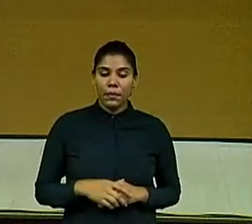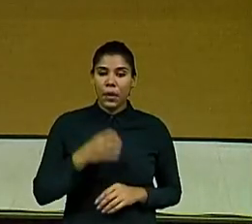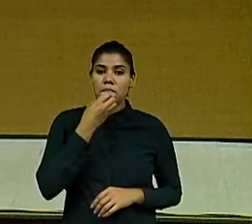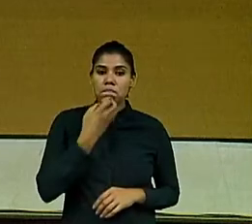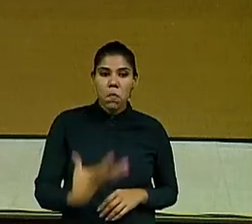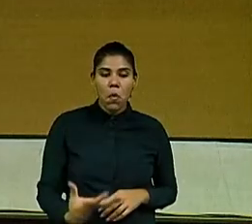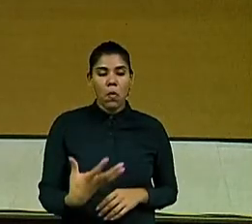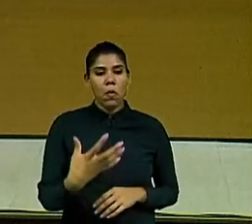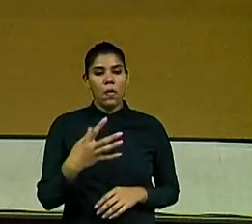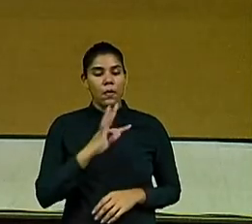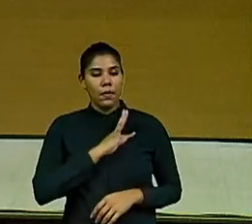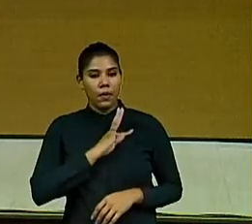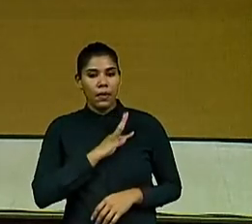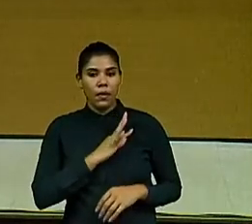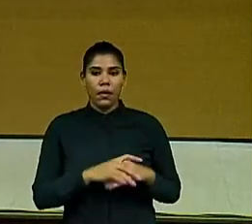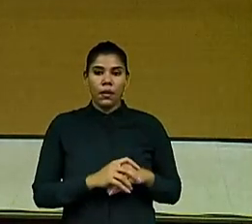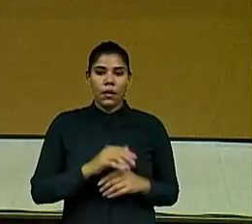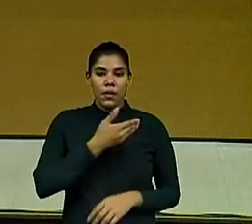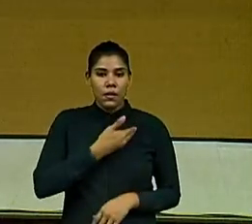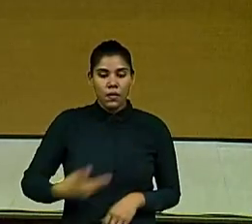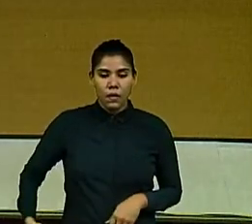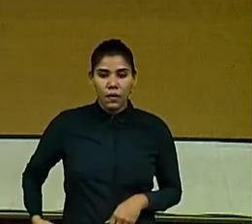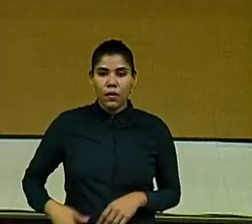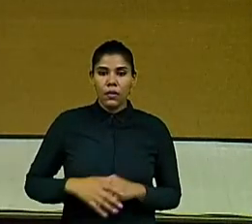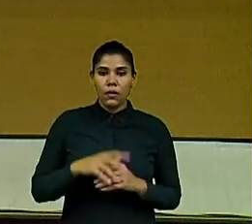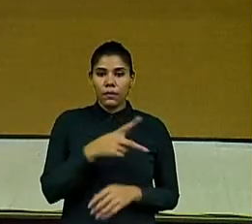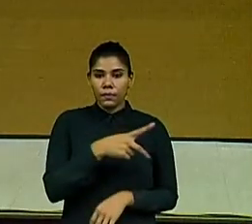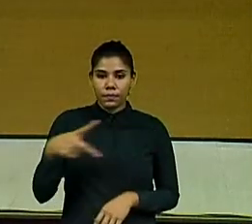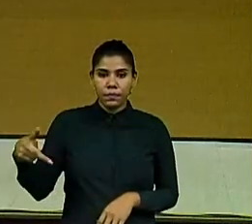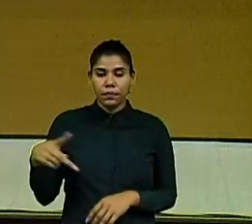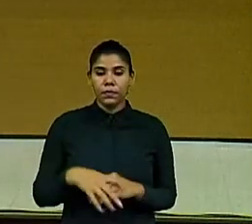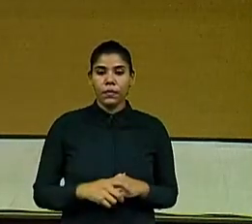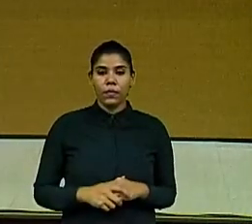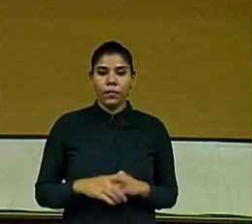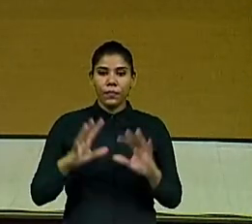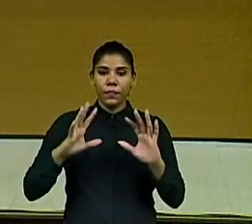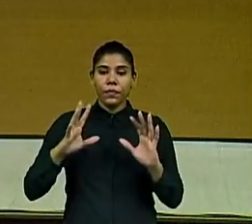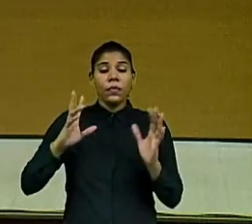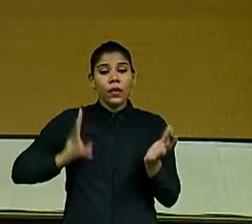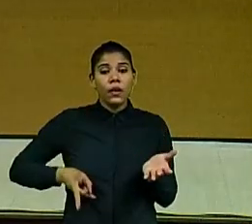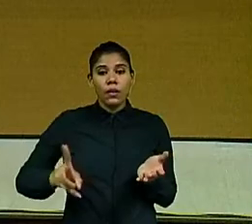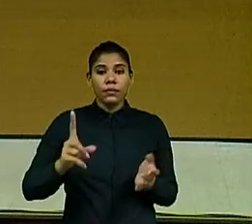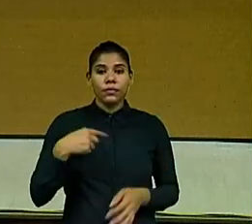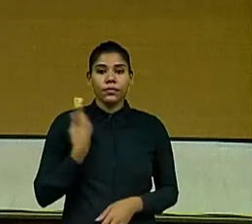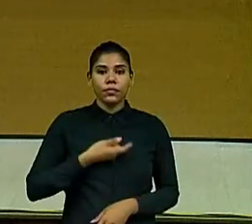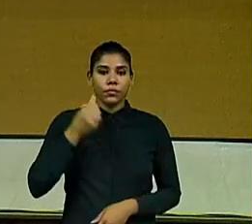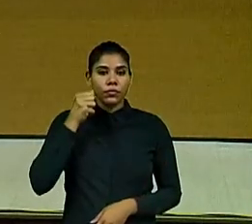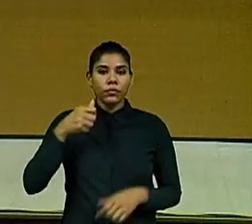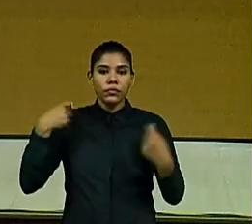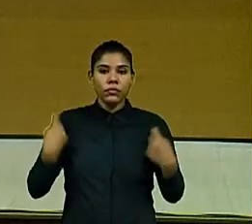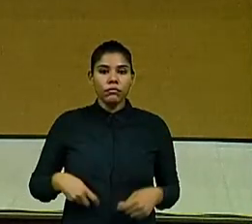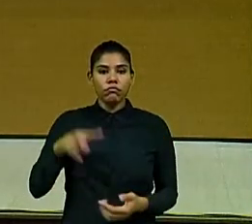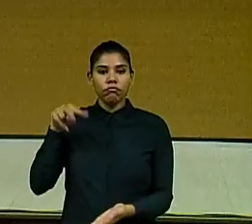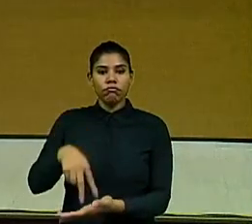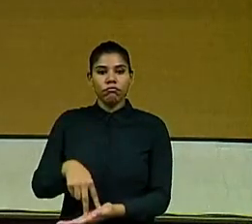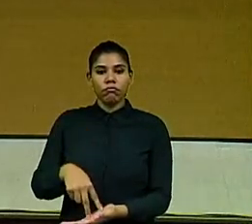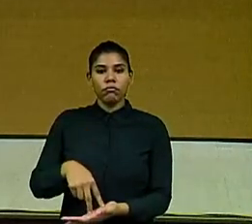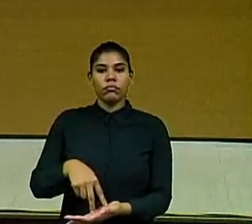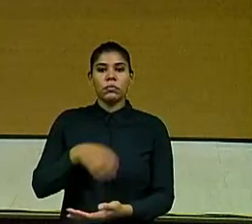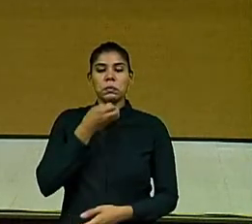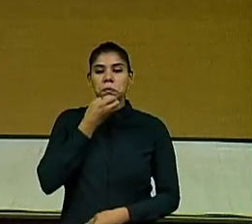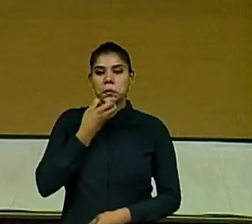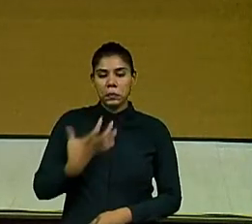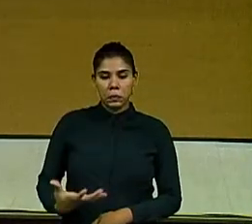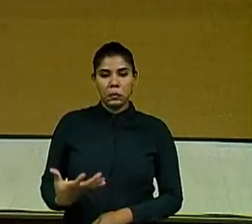vereadoras a presidenta né a todo momento a gente tem que provar que nós podemos